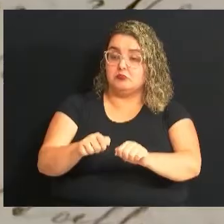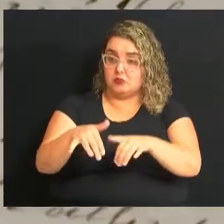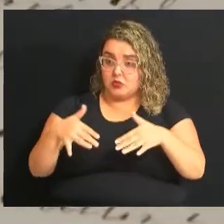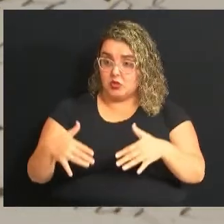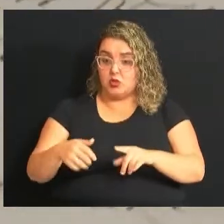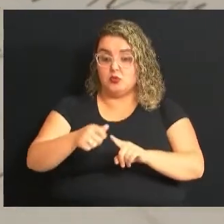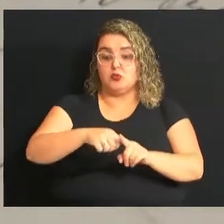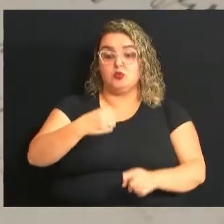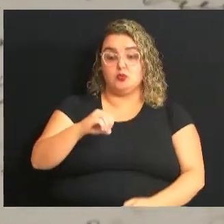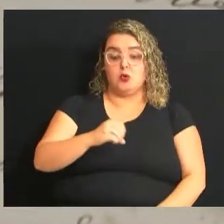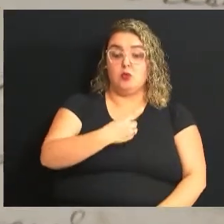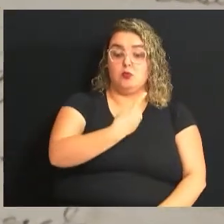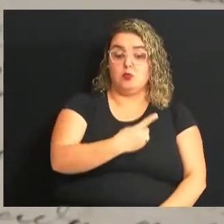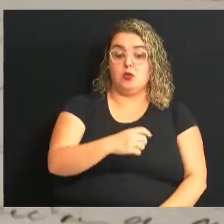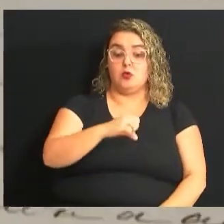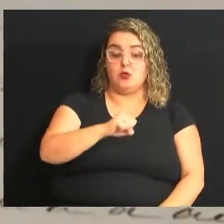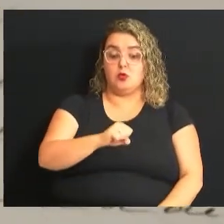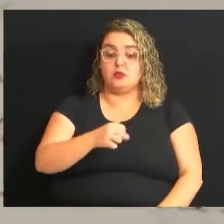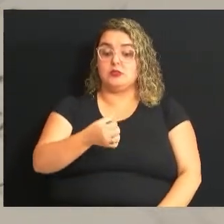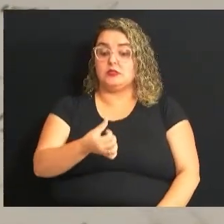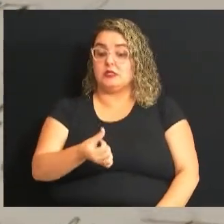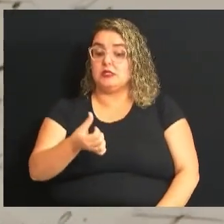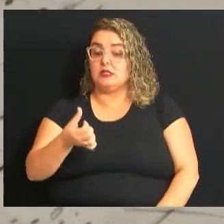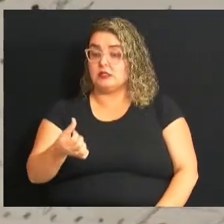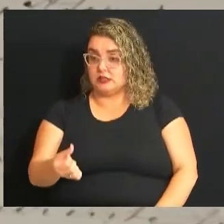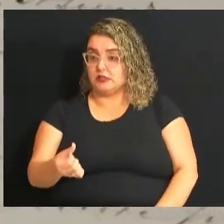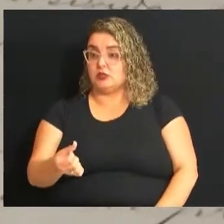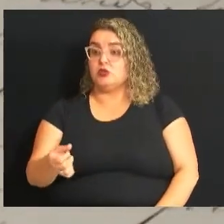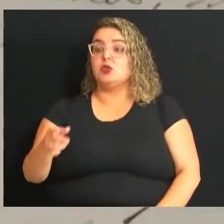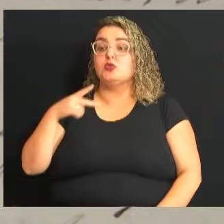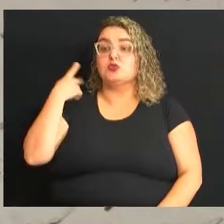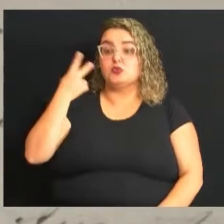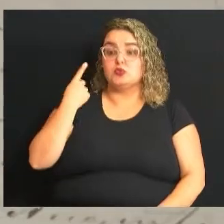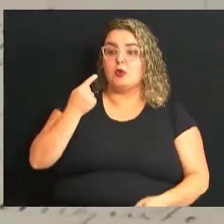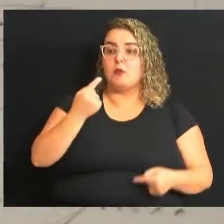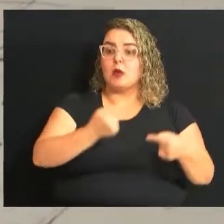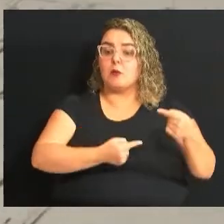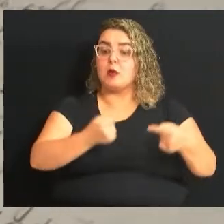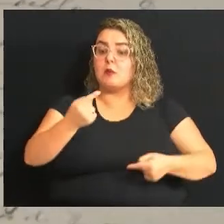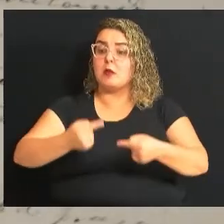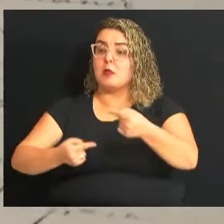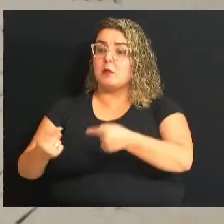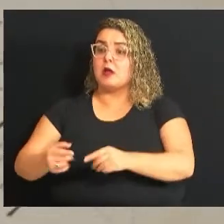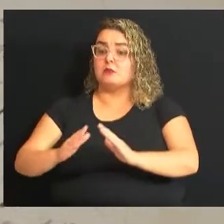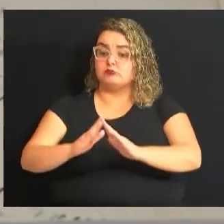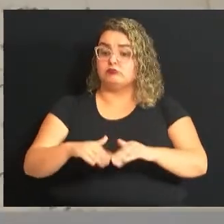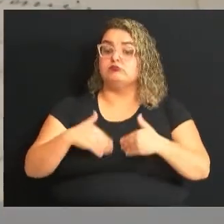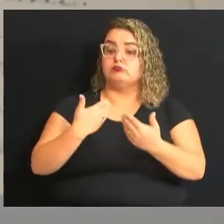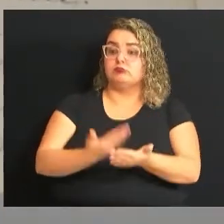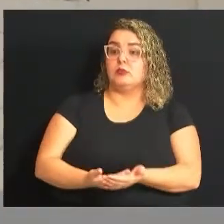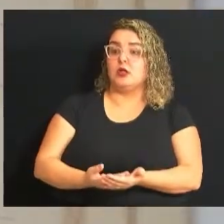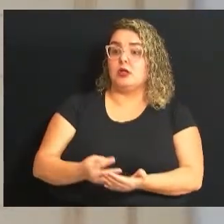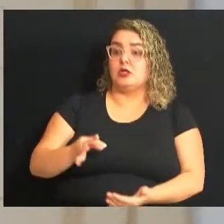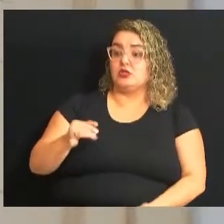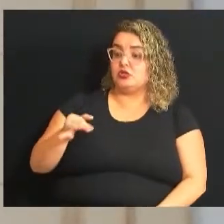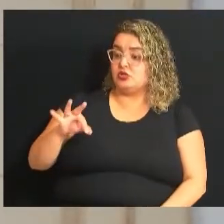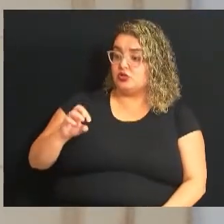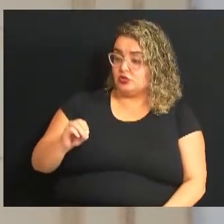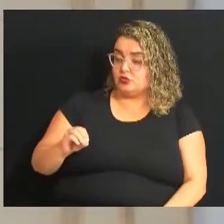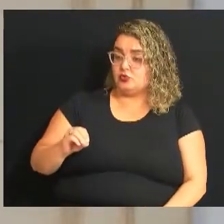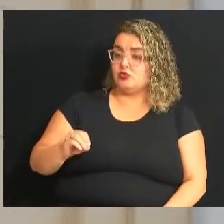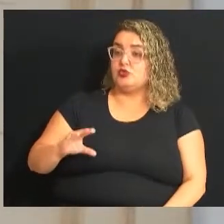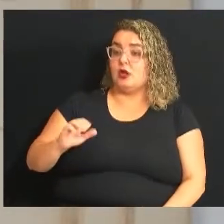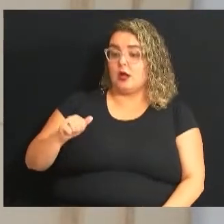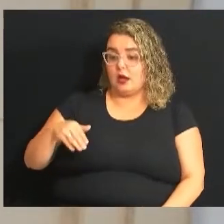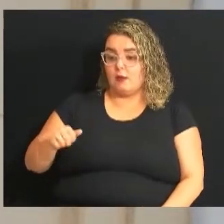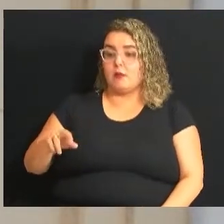de 1866, em que os vereadores discutiram um requerimento de Tito de Camargo Andrade para a